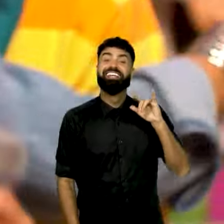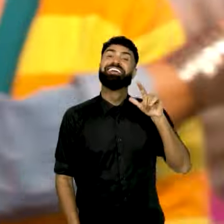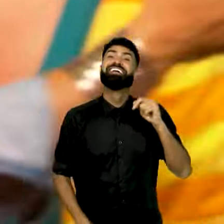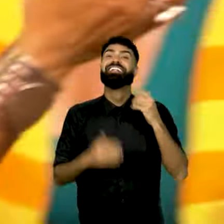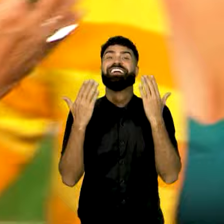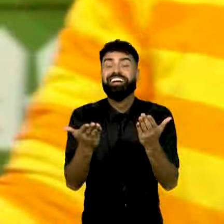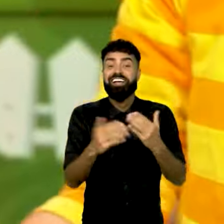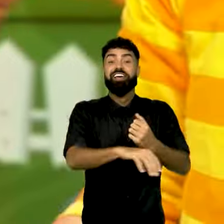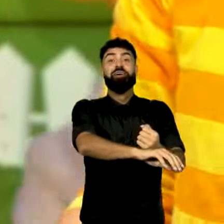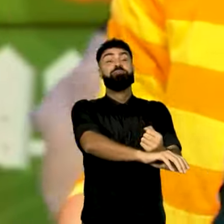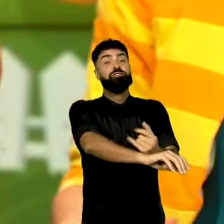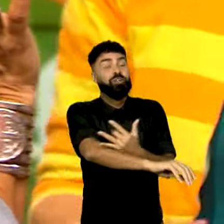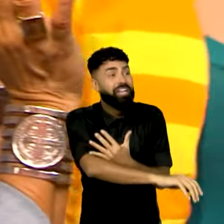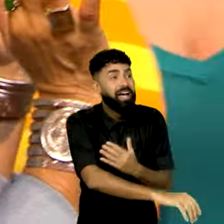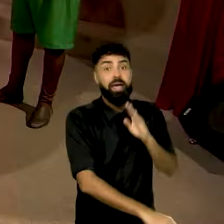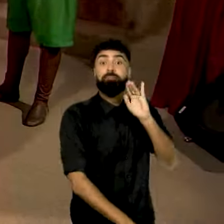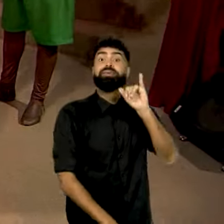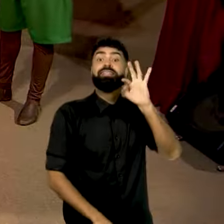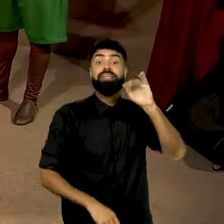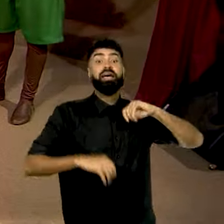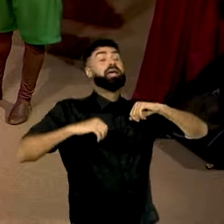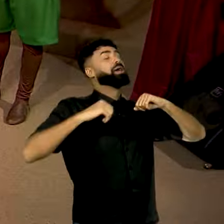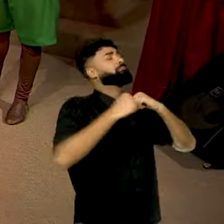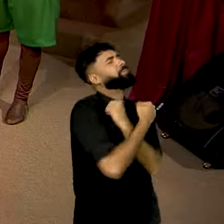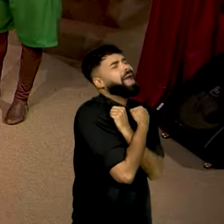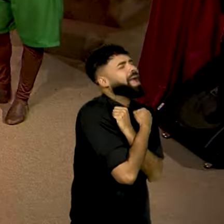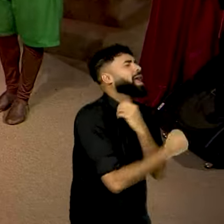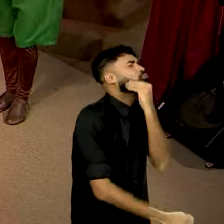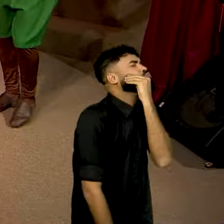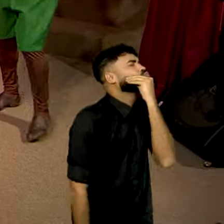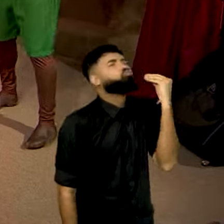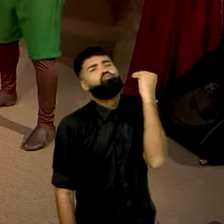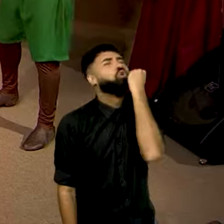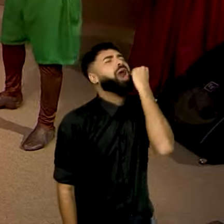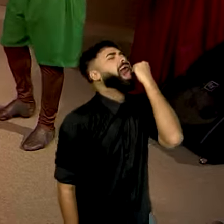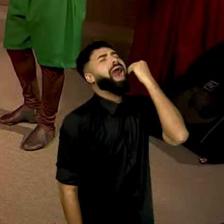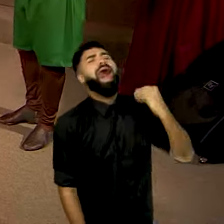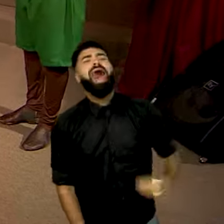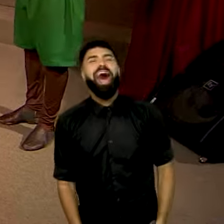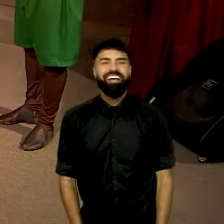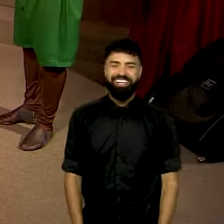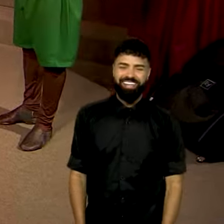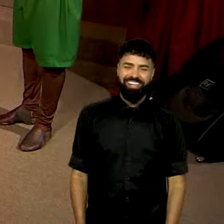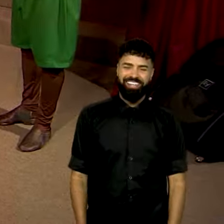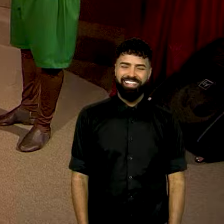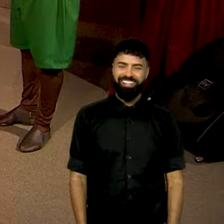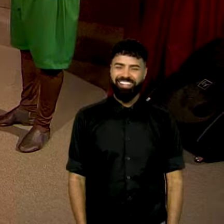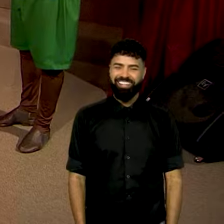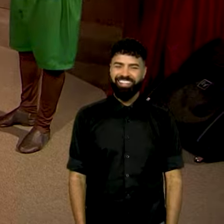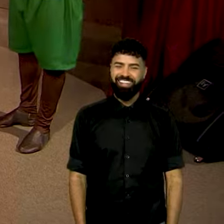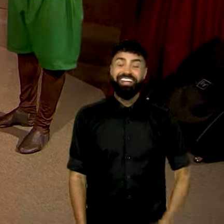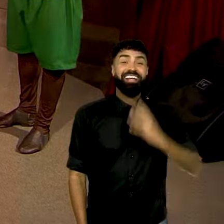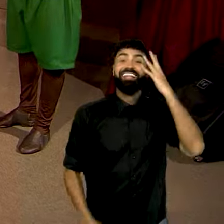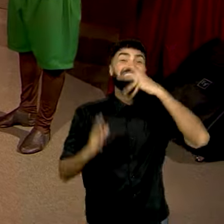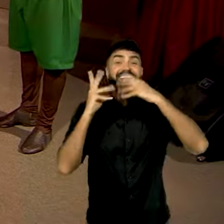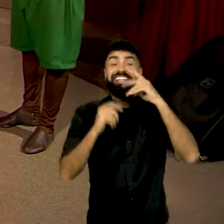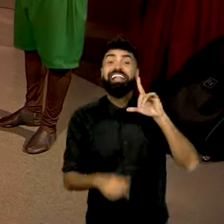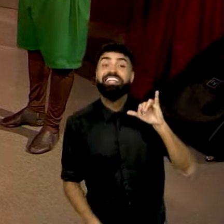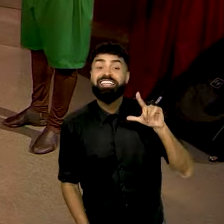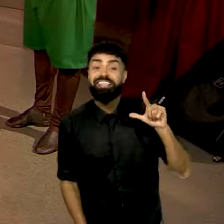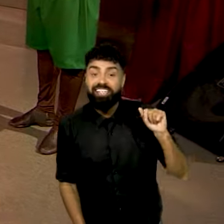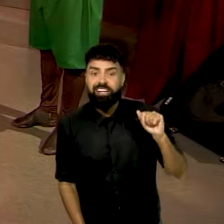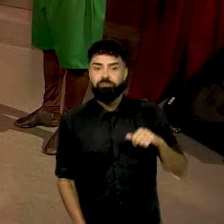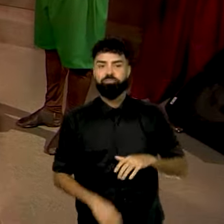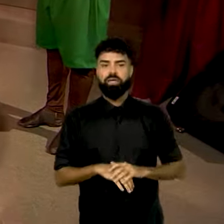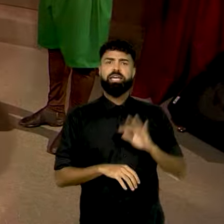Ai, gente, tô emocionada. Bita, me dá um beijo, Bita! Mua, mua. Ai, gente, Lila!